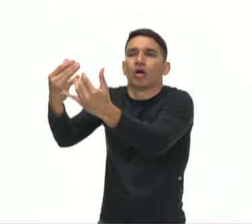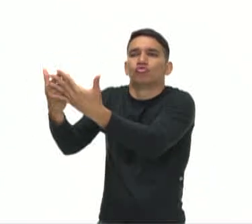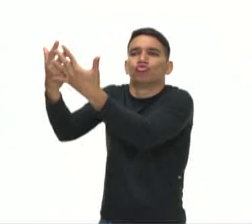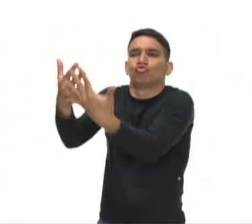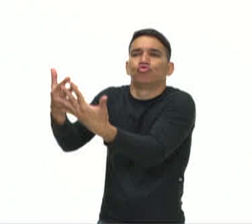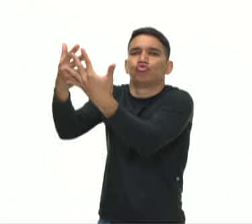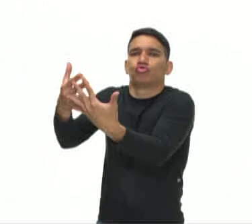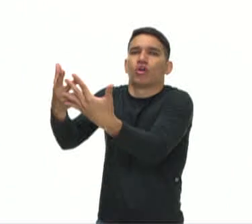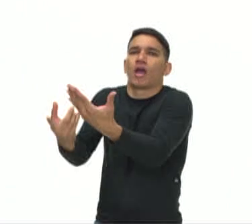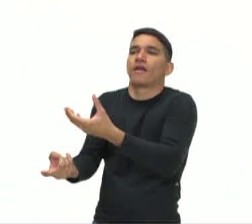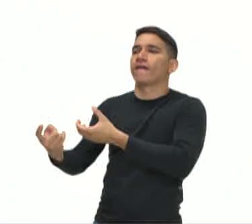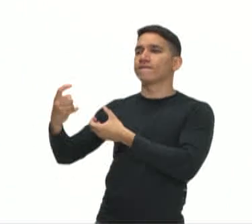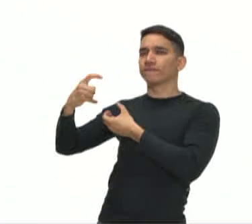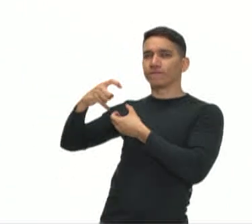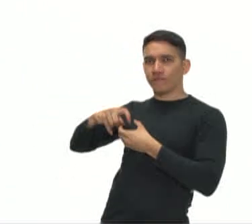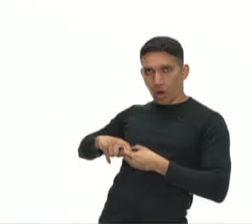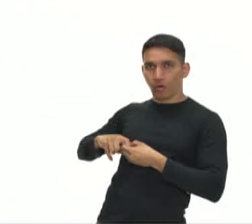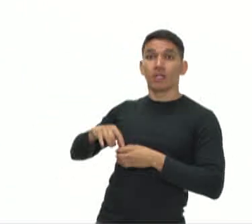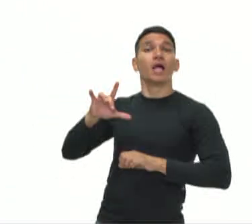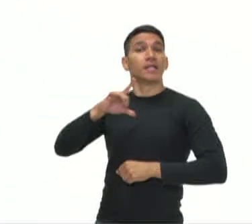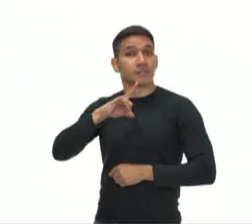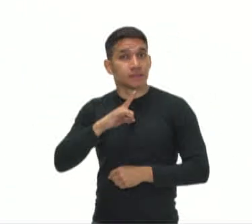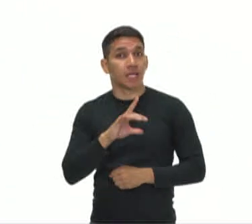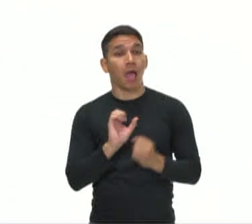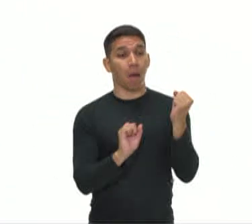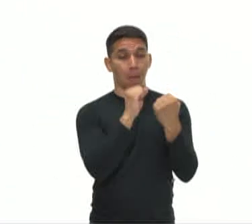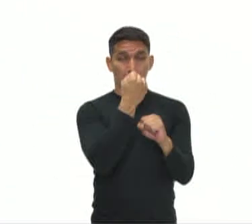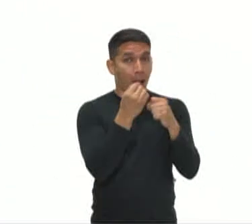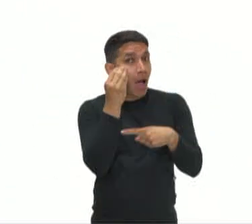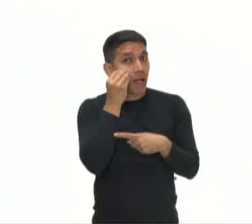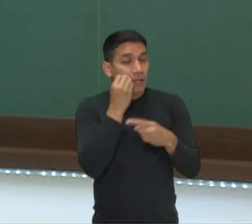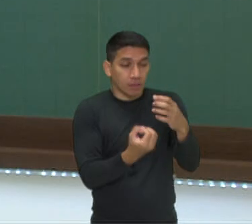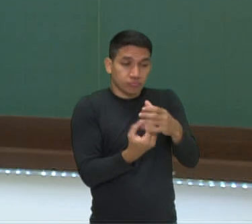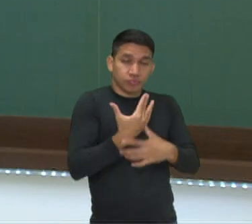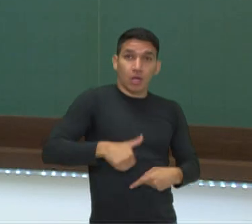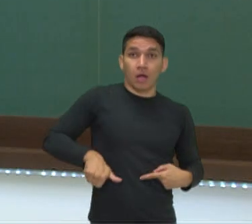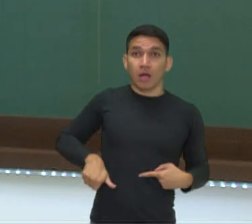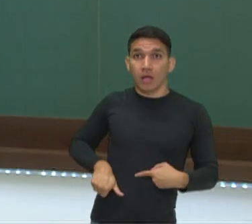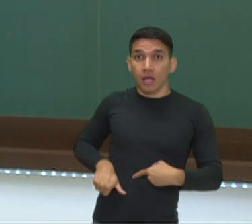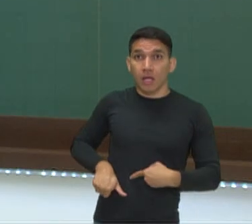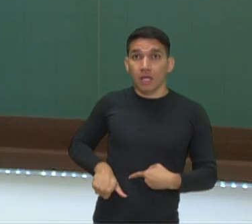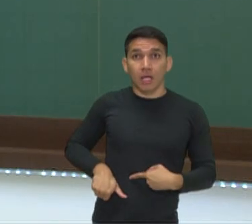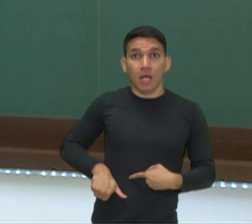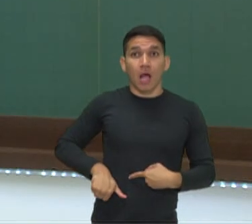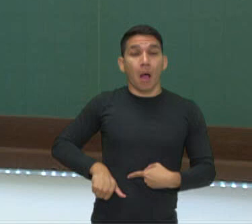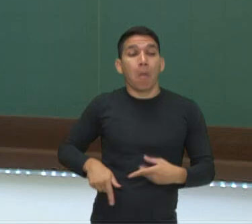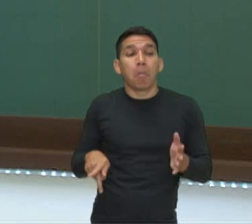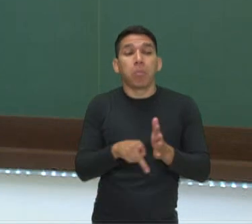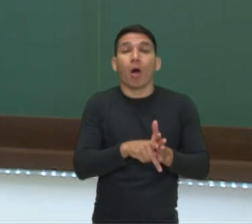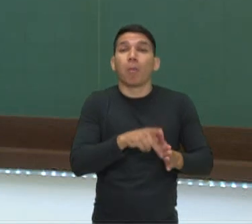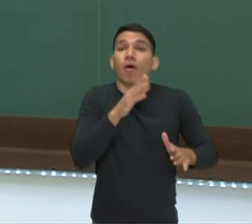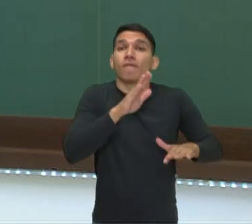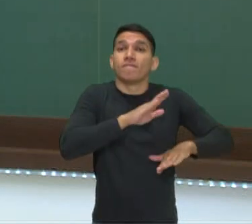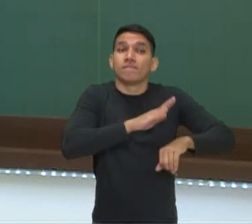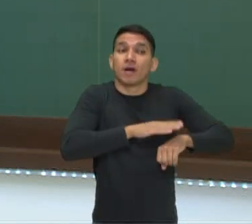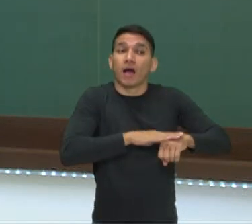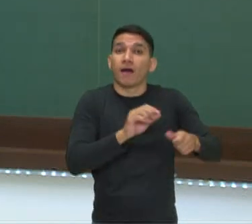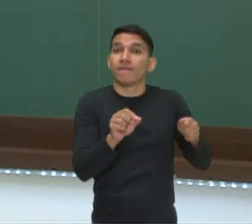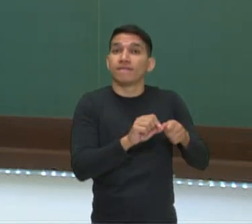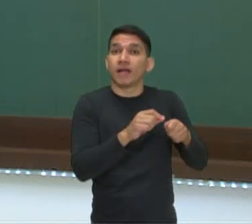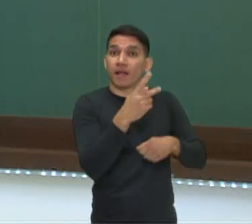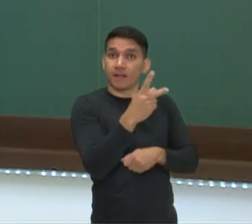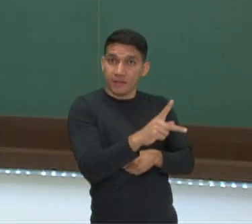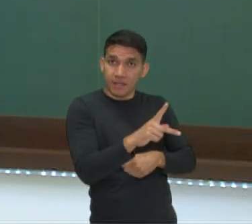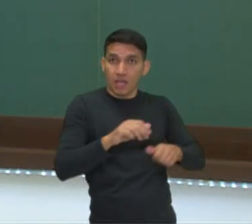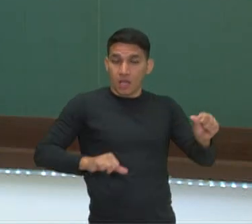de rins artificiais, que seriam aparelhos que poderão ser utilizados por pacientes que têm